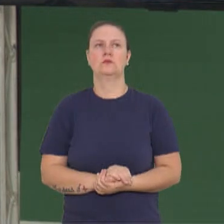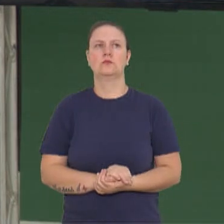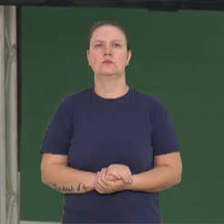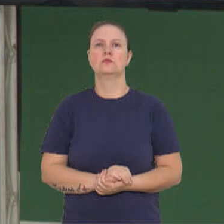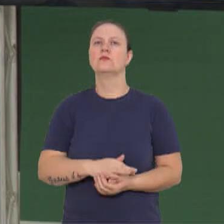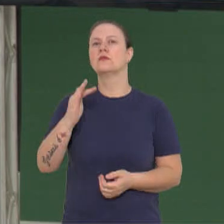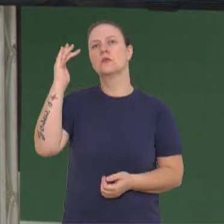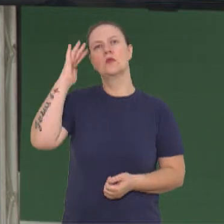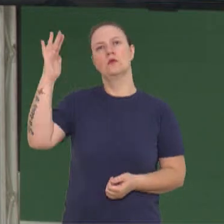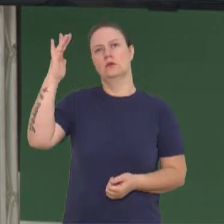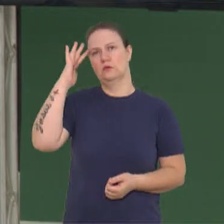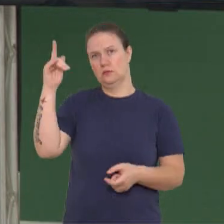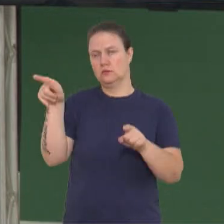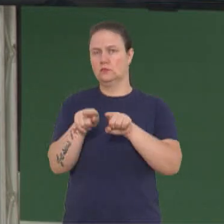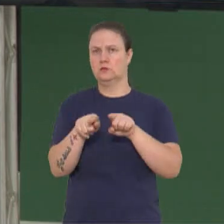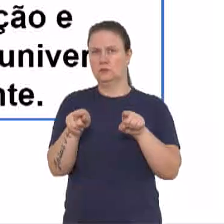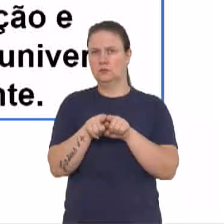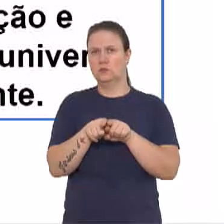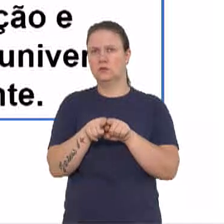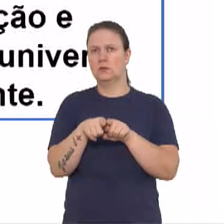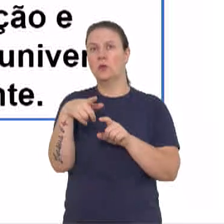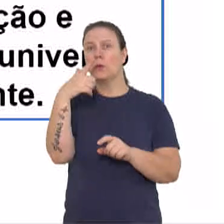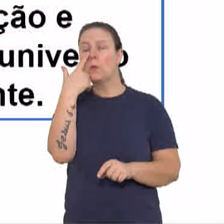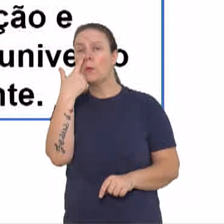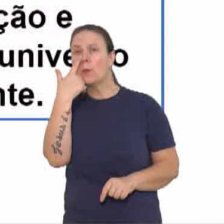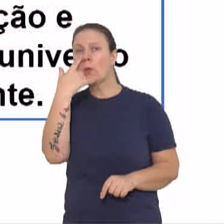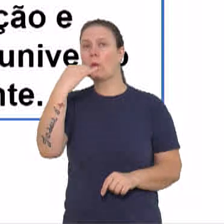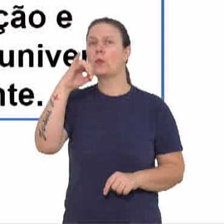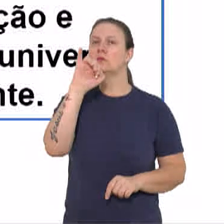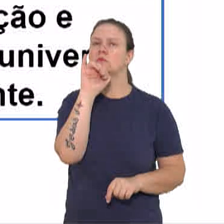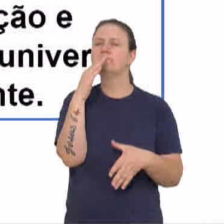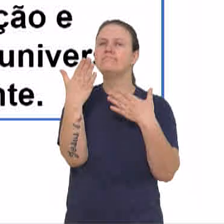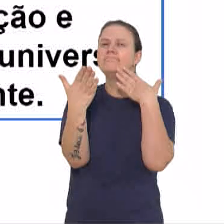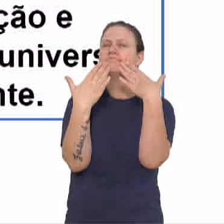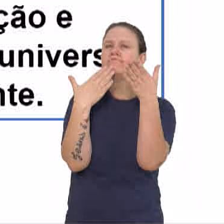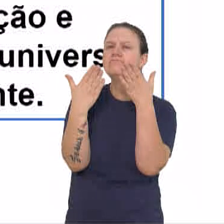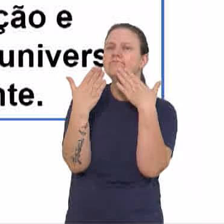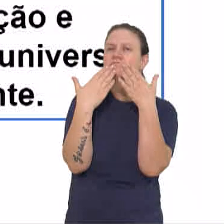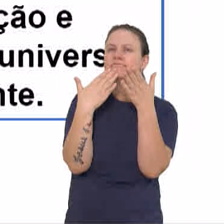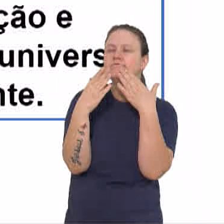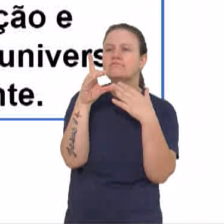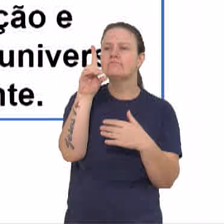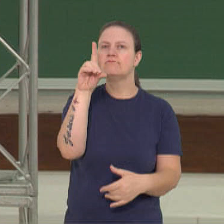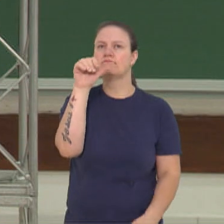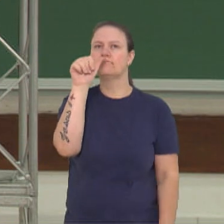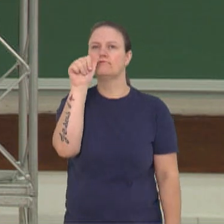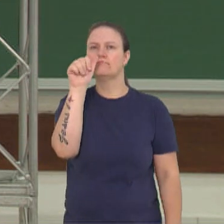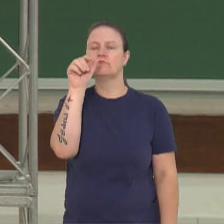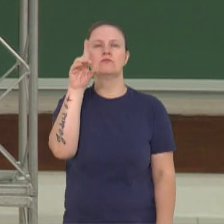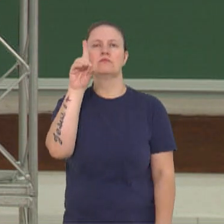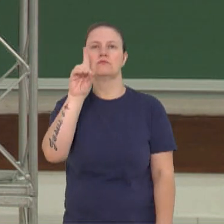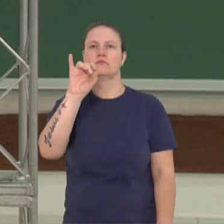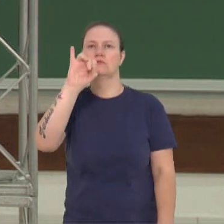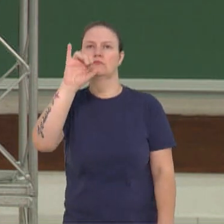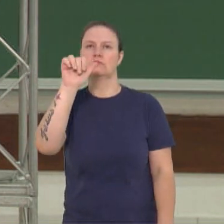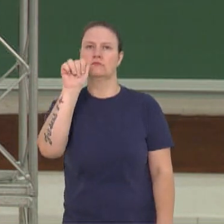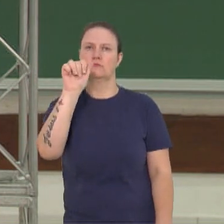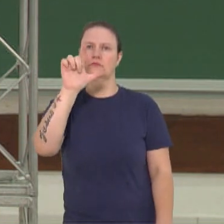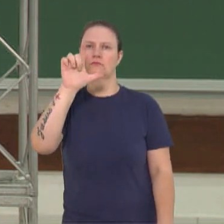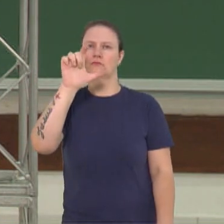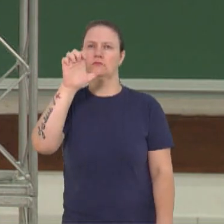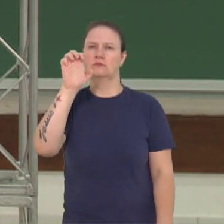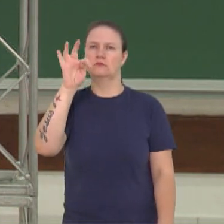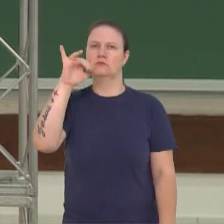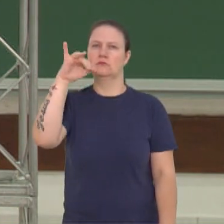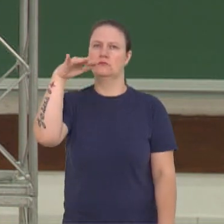A filosofia de Heráclito, considerado o pai da dialética, por quê? Porque explorou a ideia de fluidez das